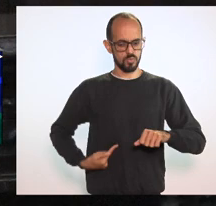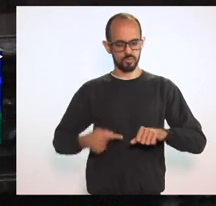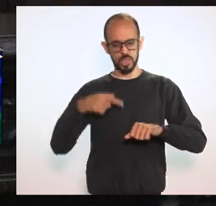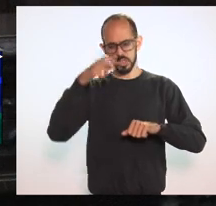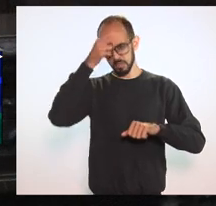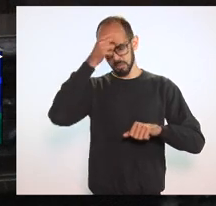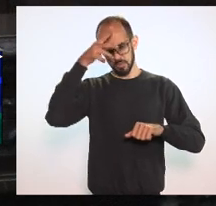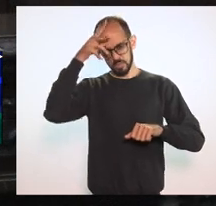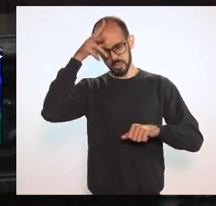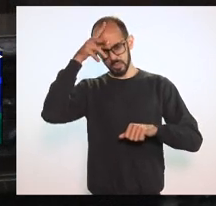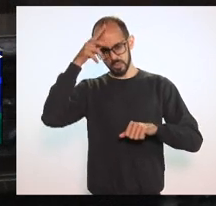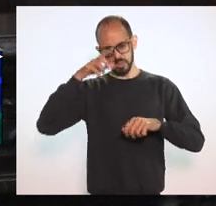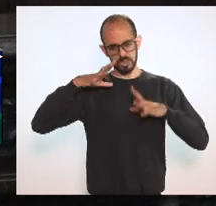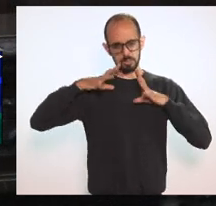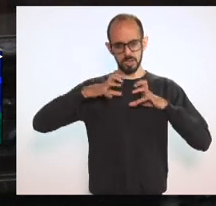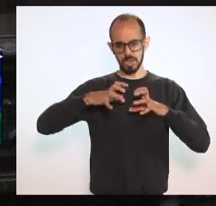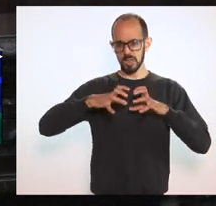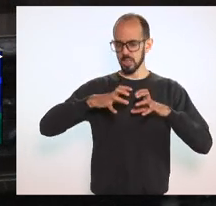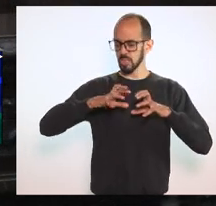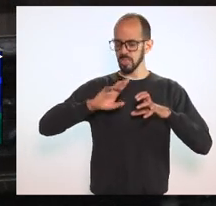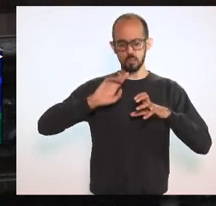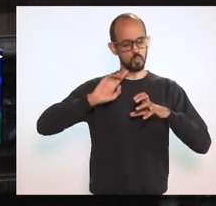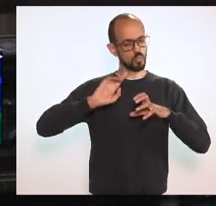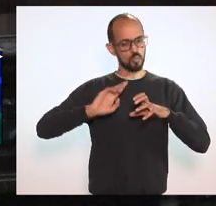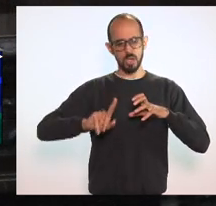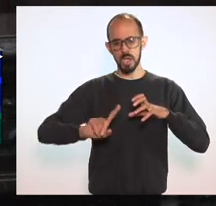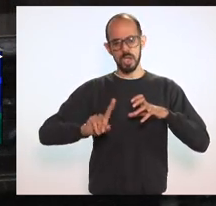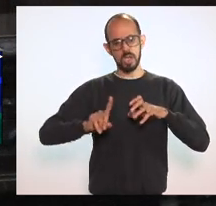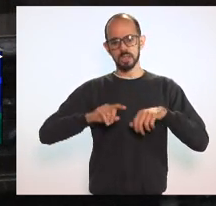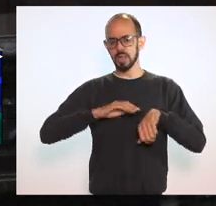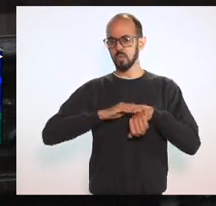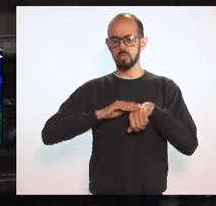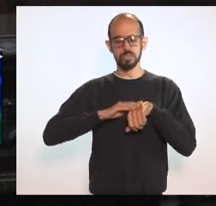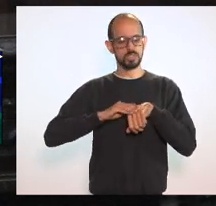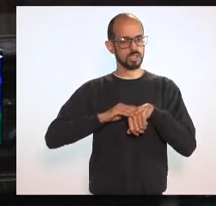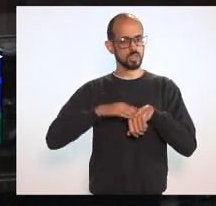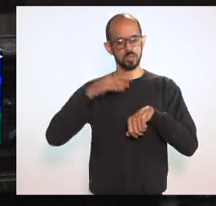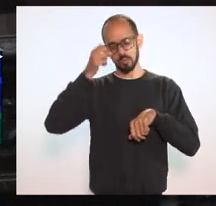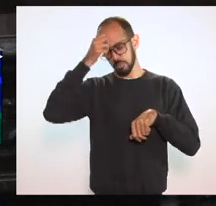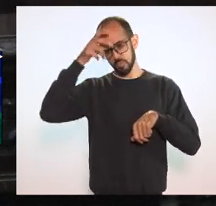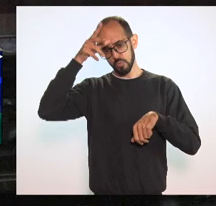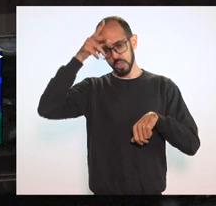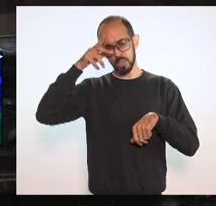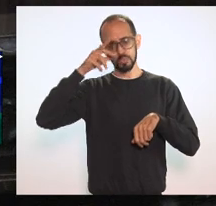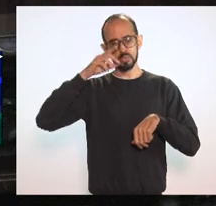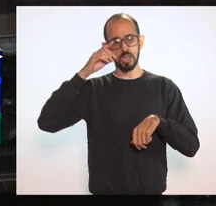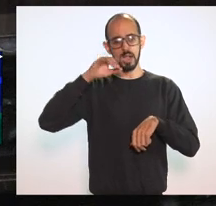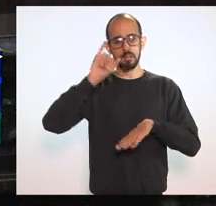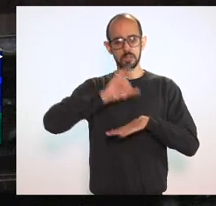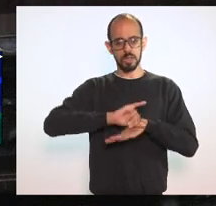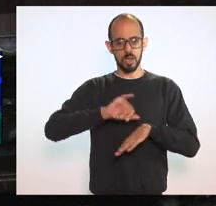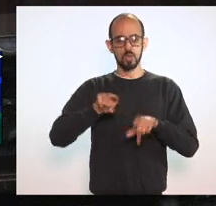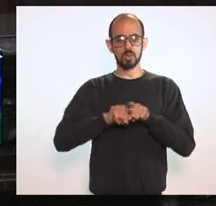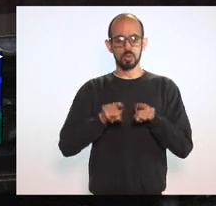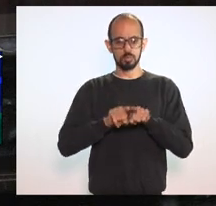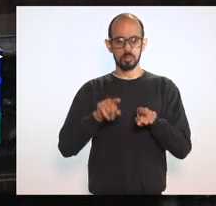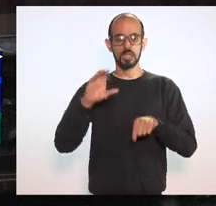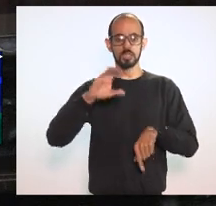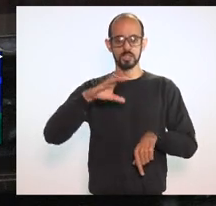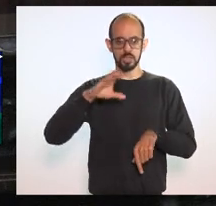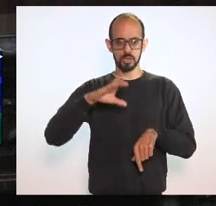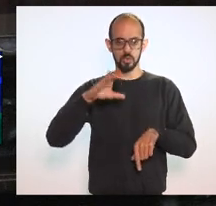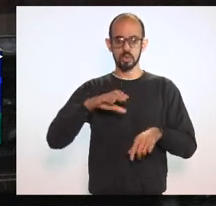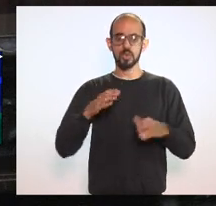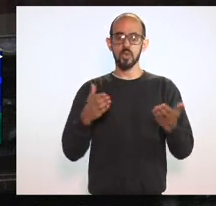nada disso o governador de casa tem conversado dialogado tanto com o prefeito da capital prefeito de Niterói e os demais prefeitos hoje deputada